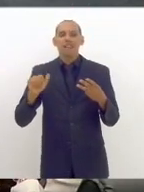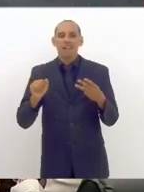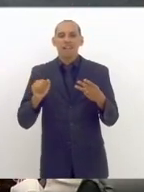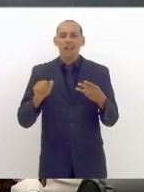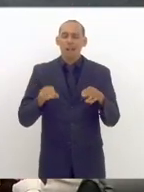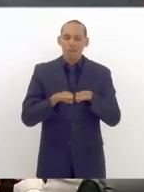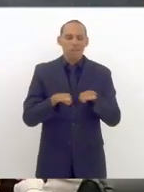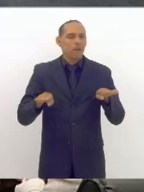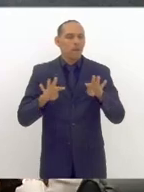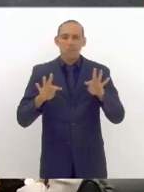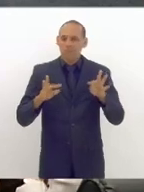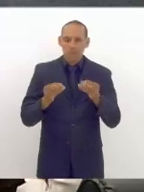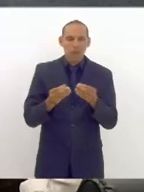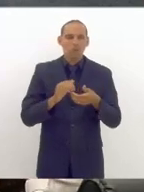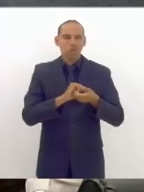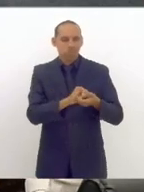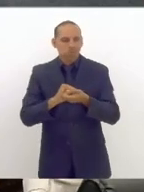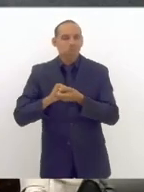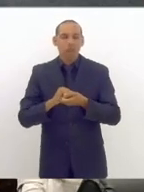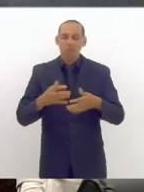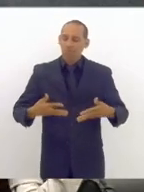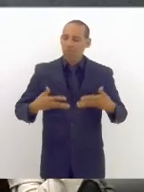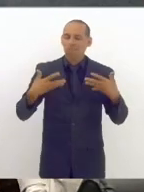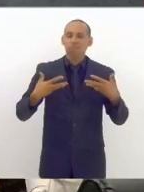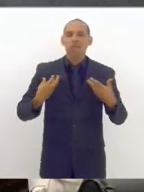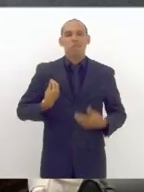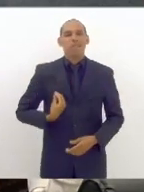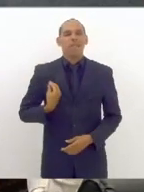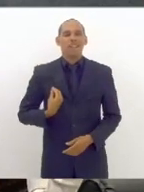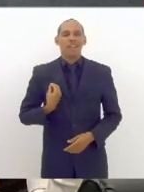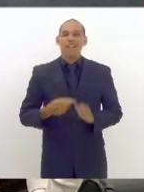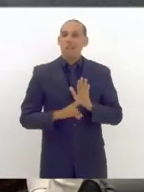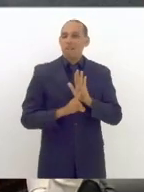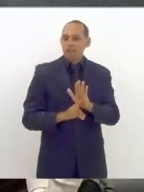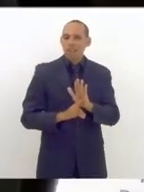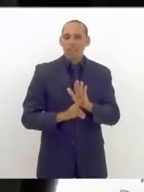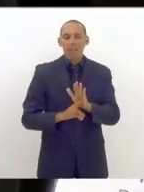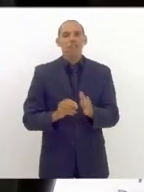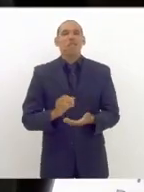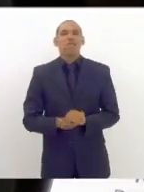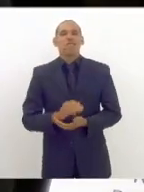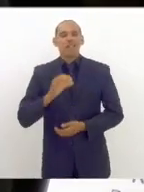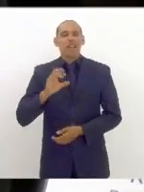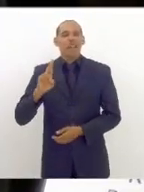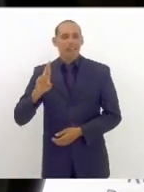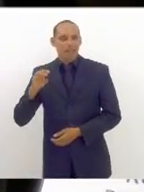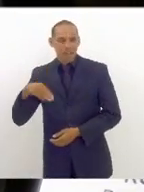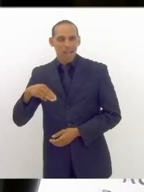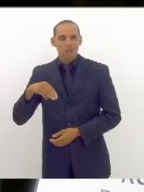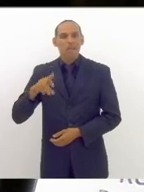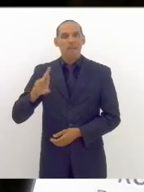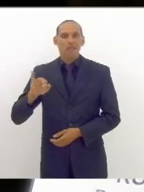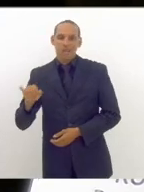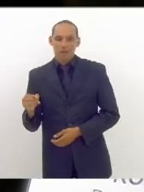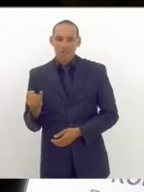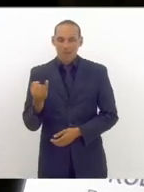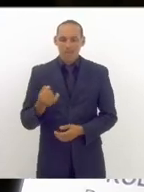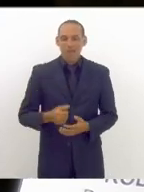dizer que é uma honra muito grande estar aqui em nome do Conselho Regional de Medicina do Estado do Rio de Janeiro e